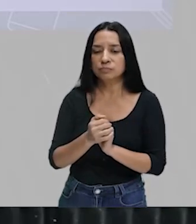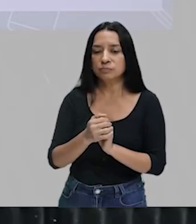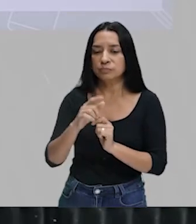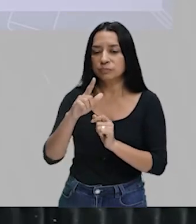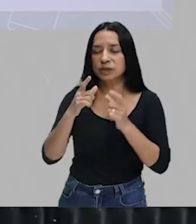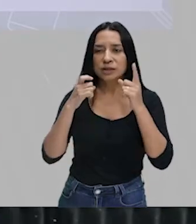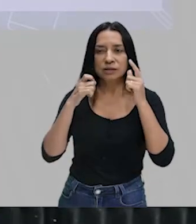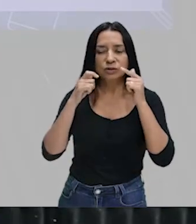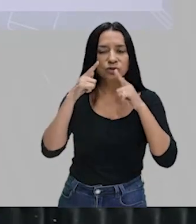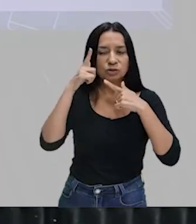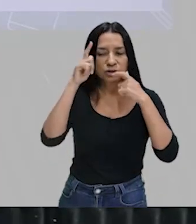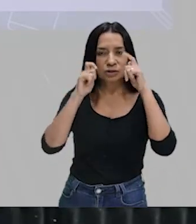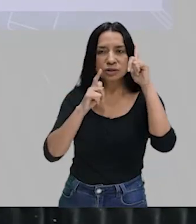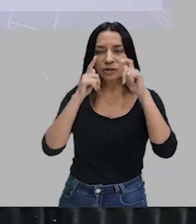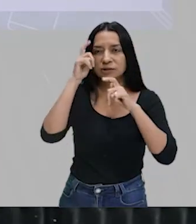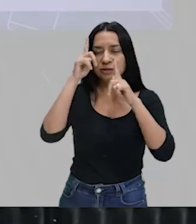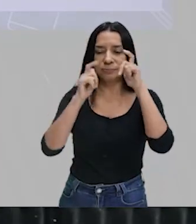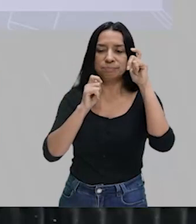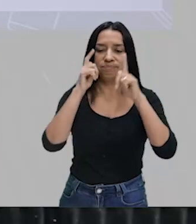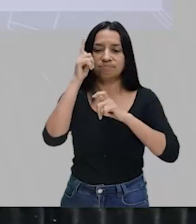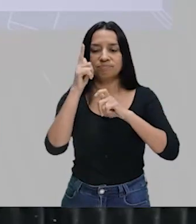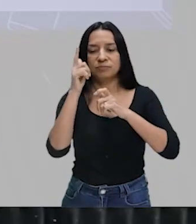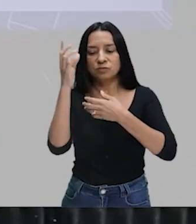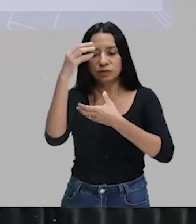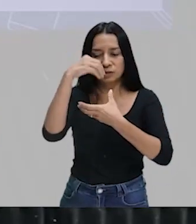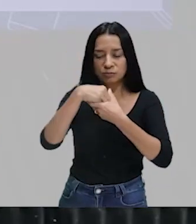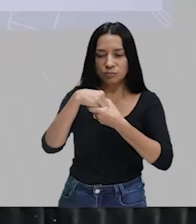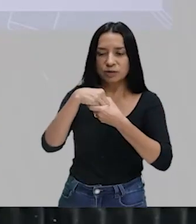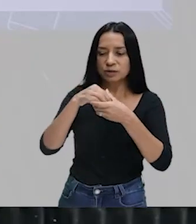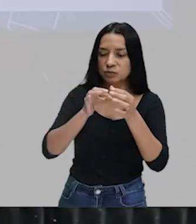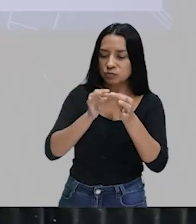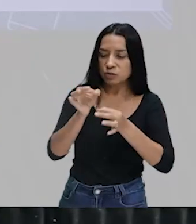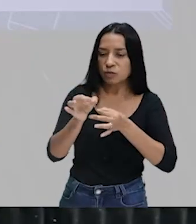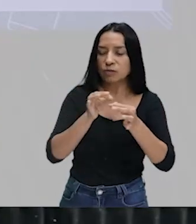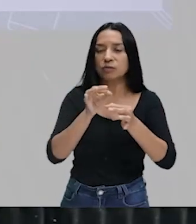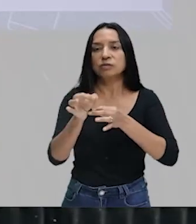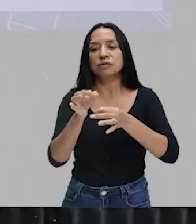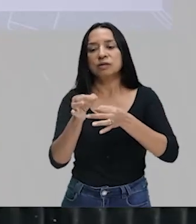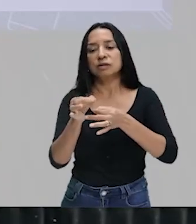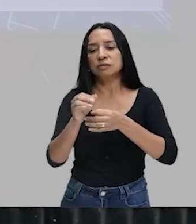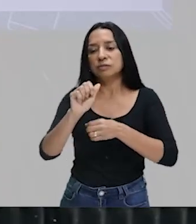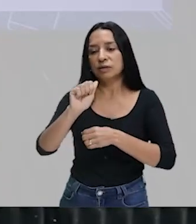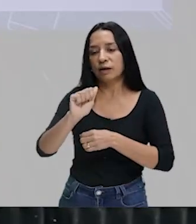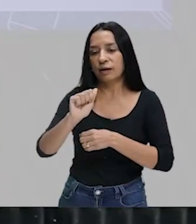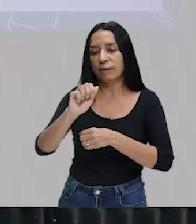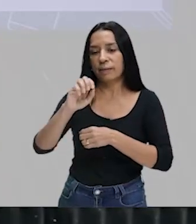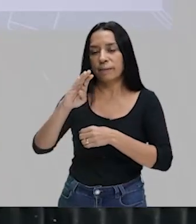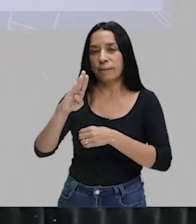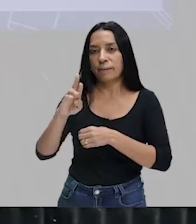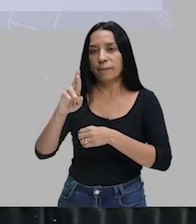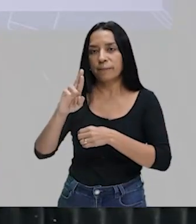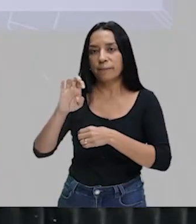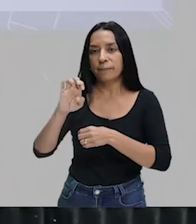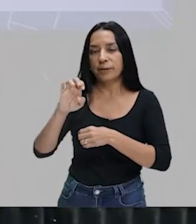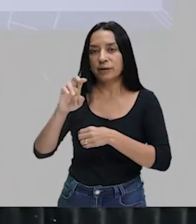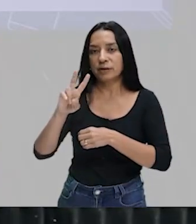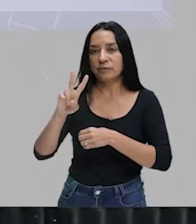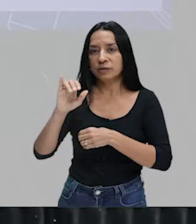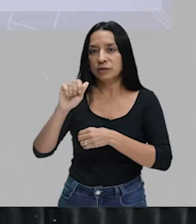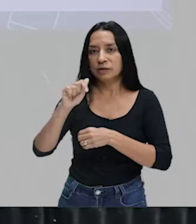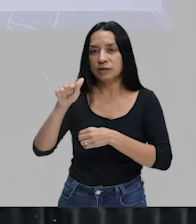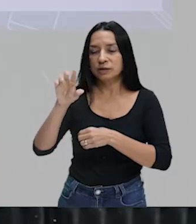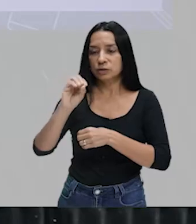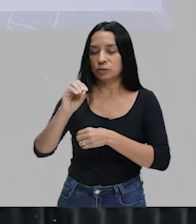Gíria. Então, ele faz parte, ele é formado pelas abreviações e por gírias que são